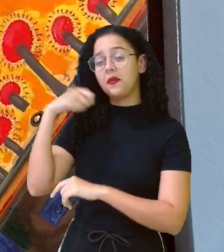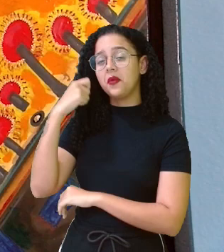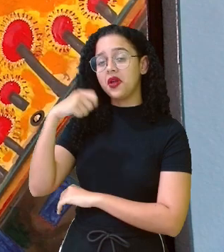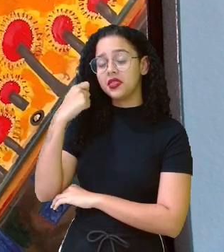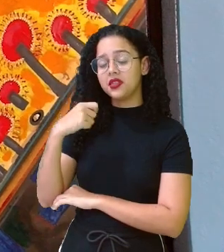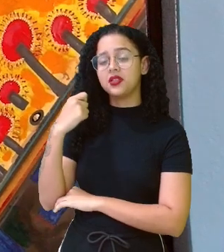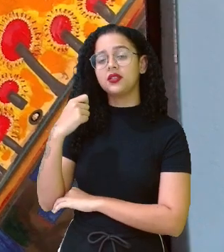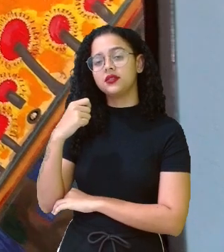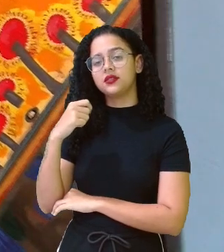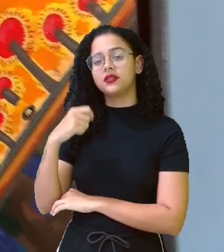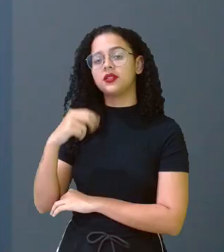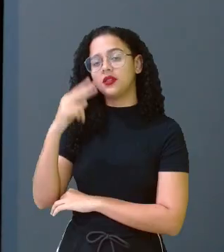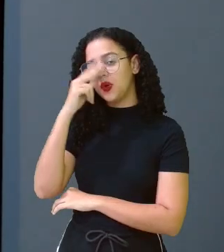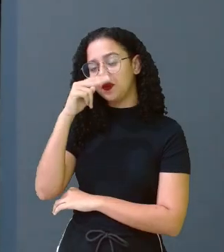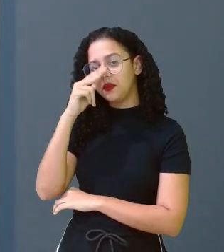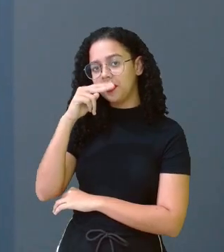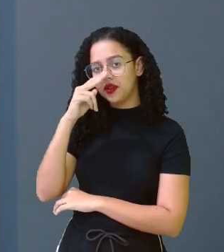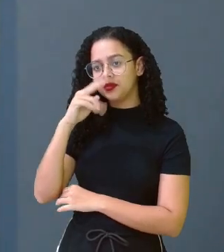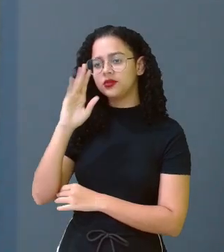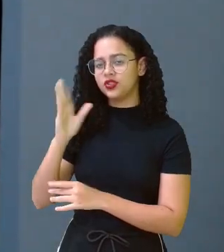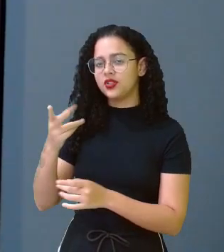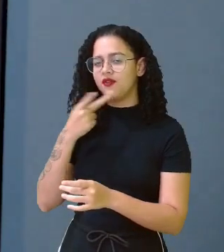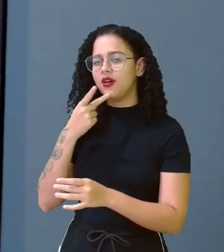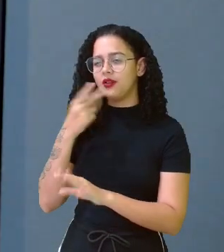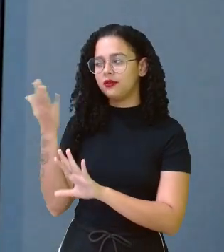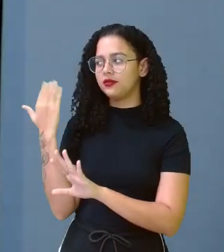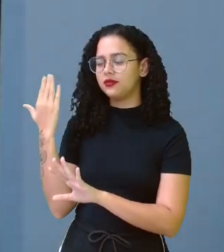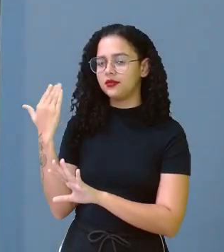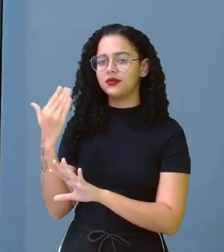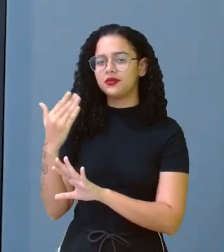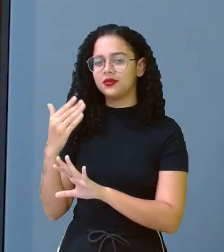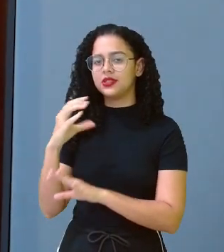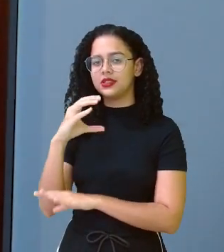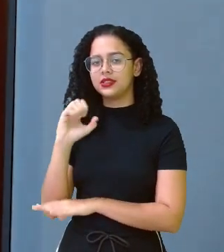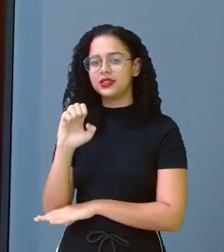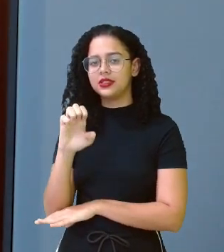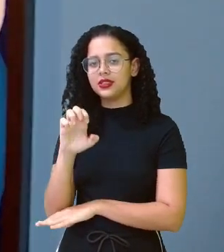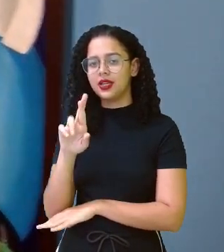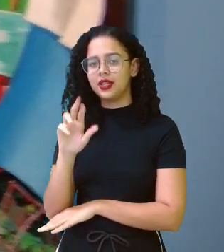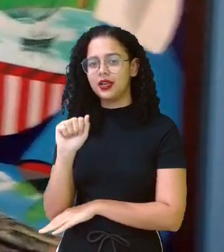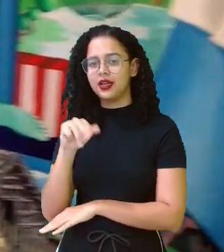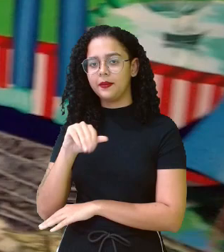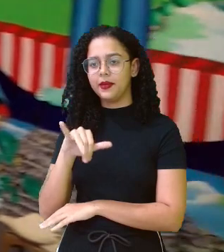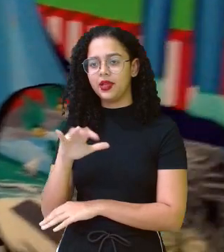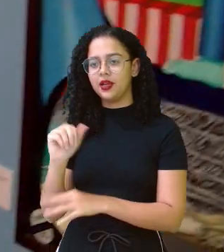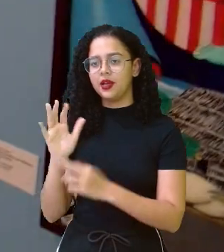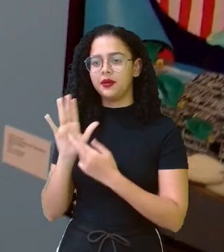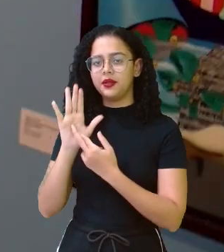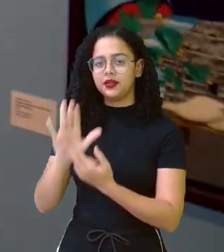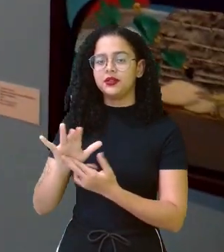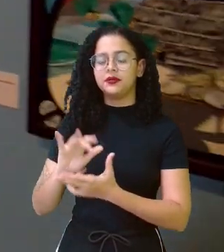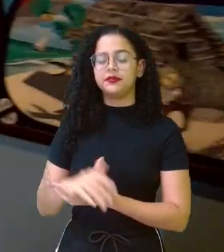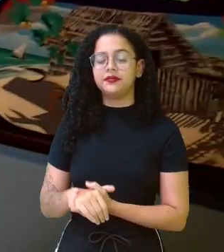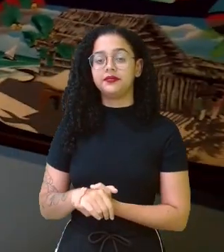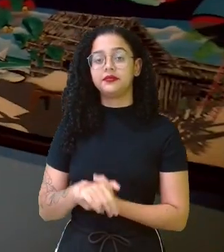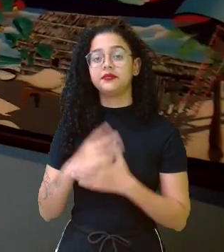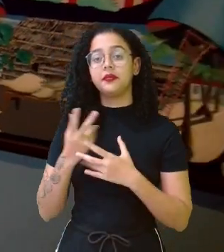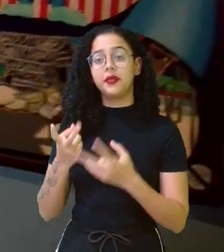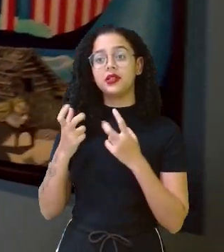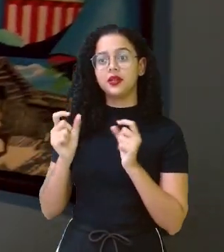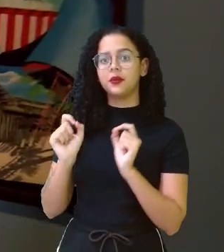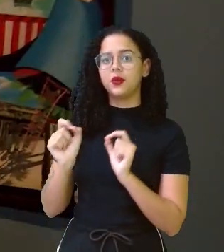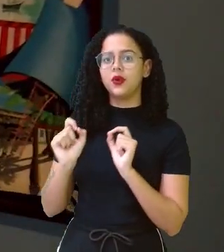o mesmo Tiago Amorim, que a gente falou da questão da cerâmica, da representação cerâmica. Então aqui a gente já percebe